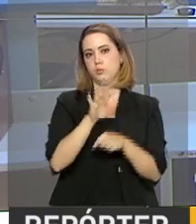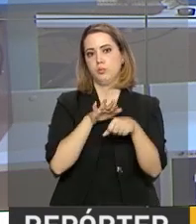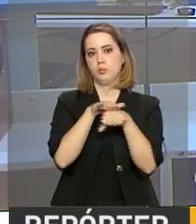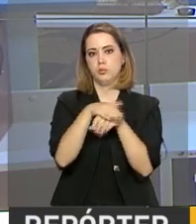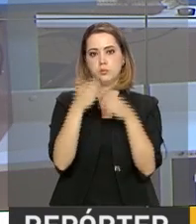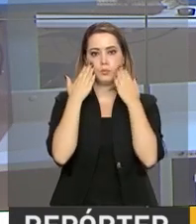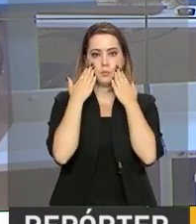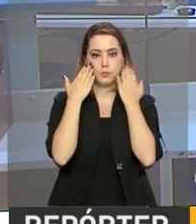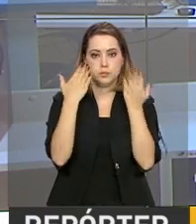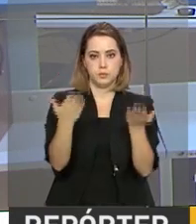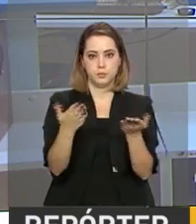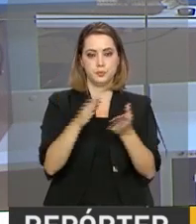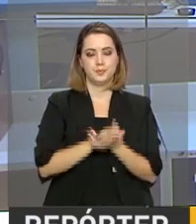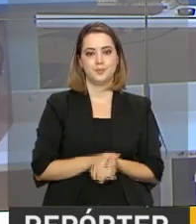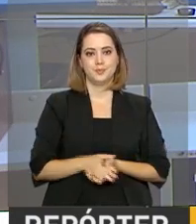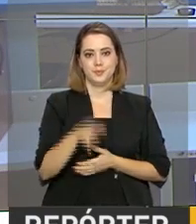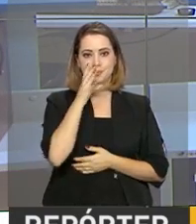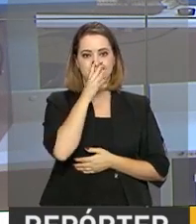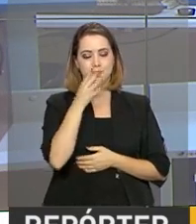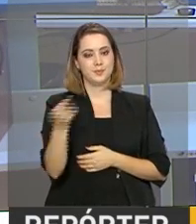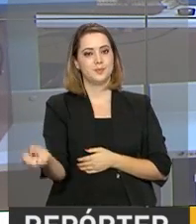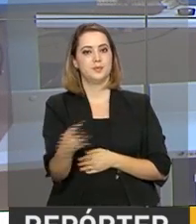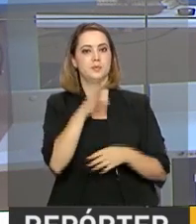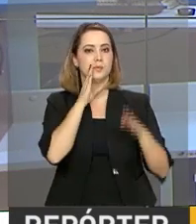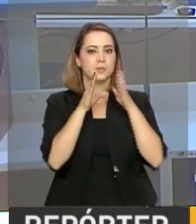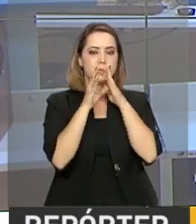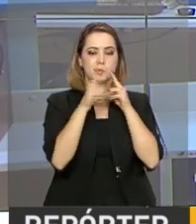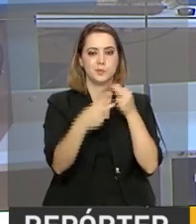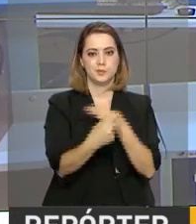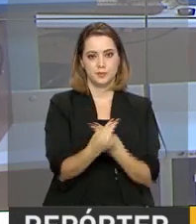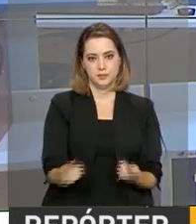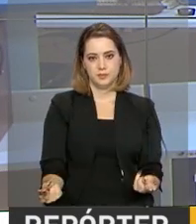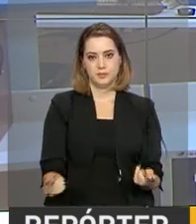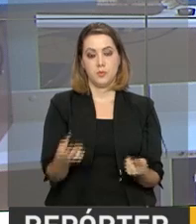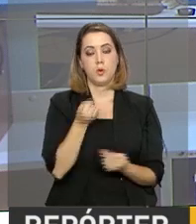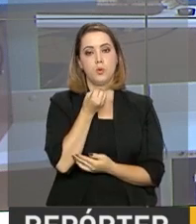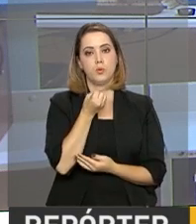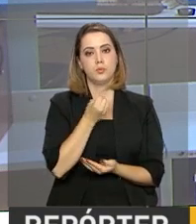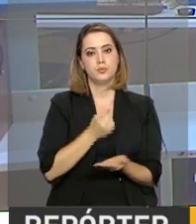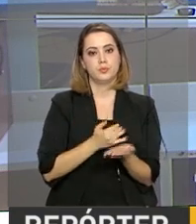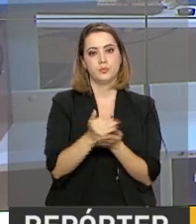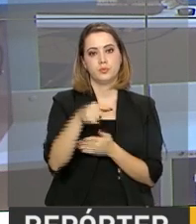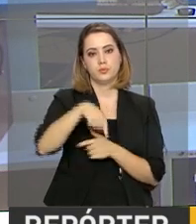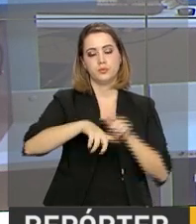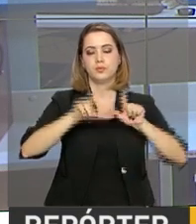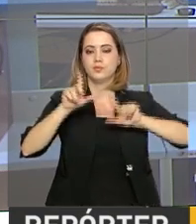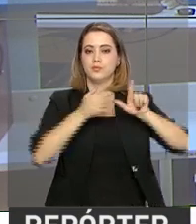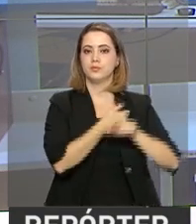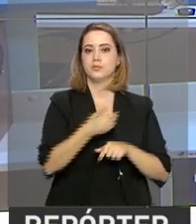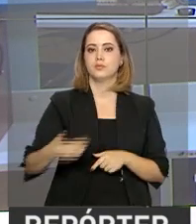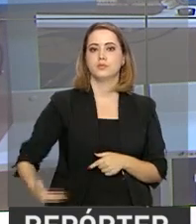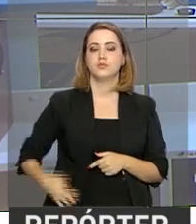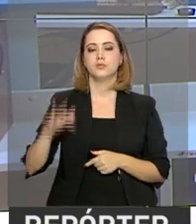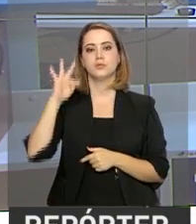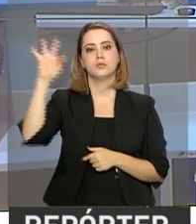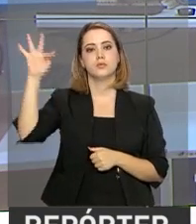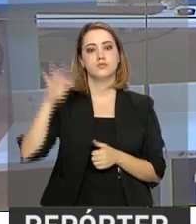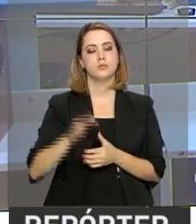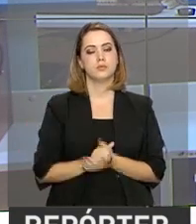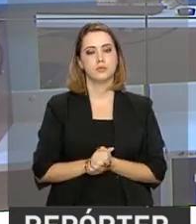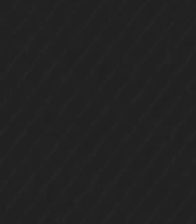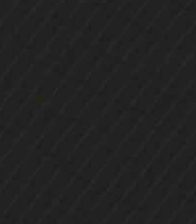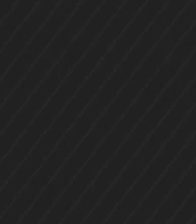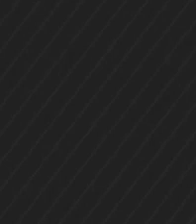às 8 da noite na próxima edição acompanhe também as novidades Pelas nossas redes sociais Continue com a gente NBR a TV do Governo